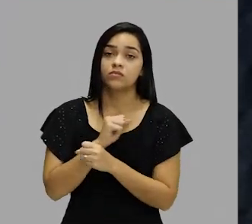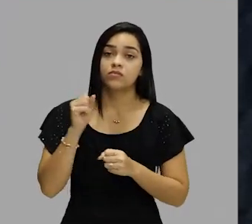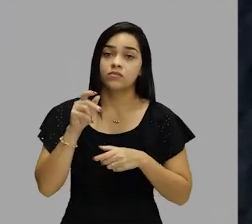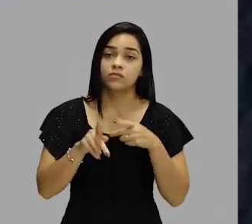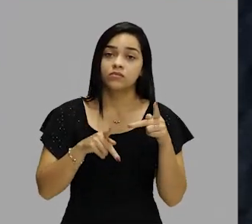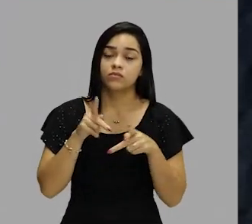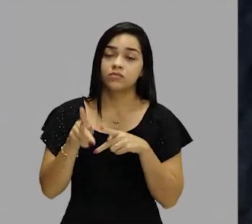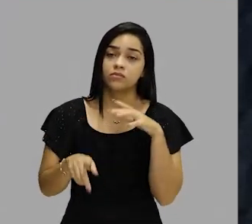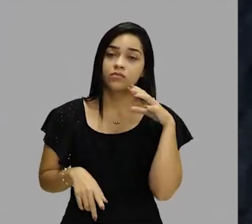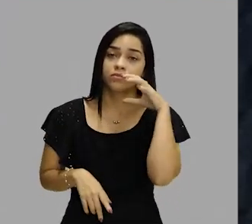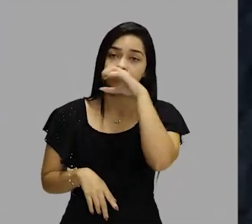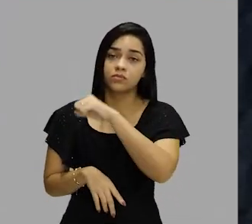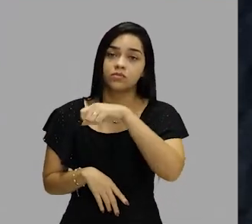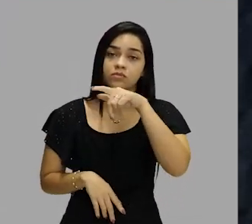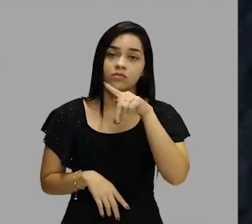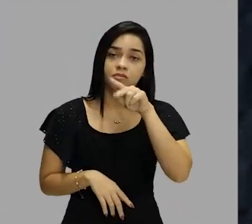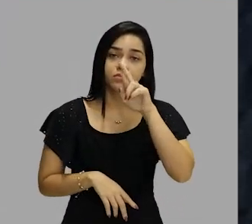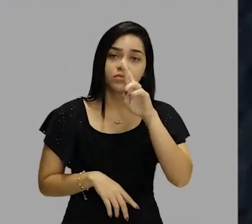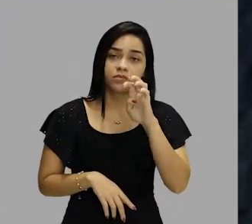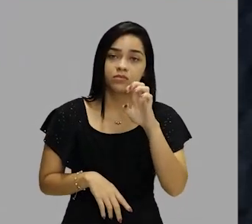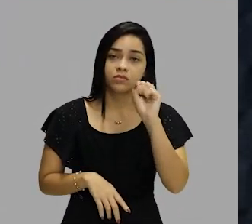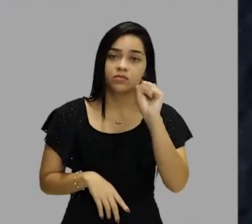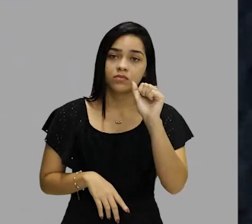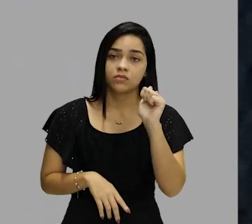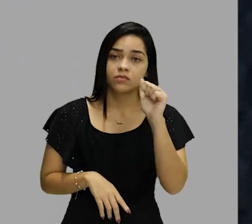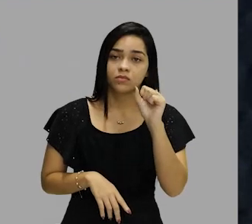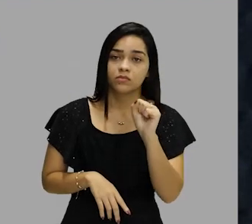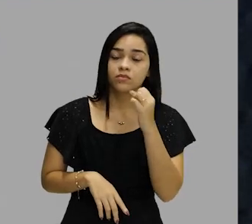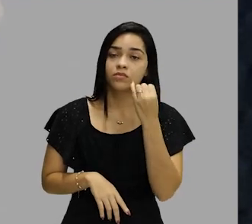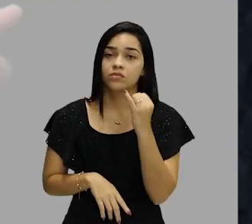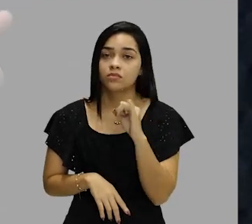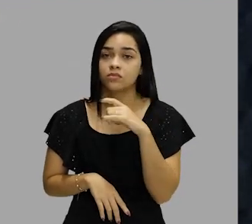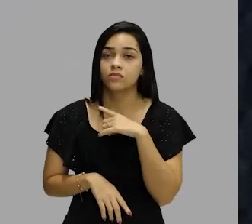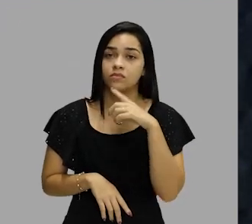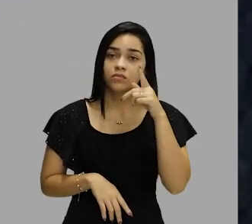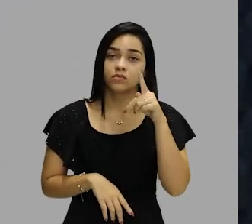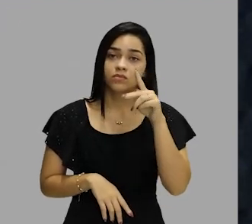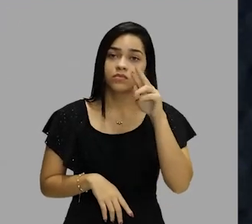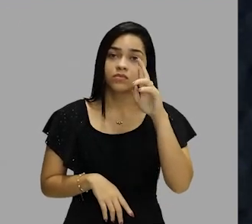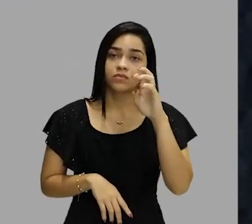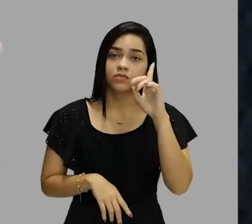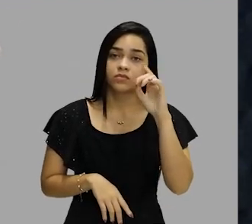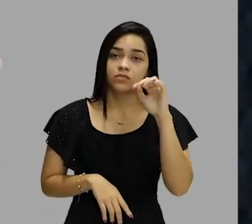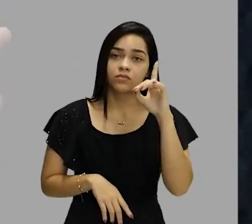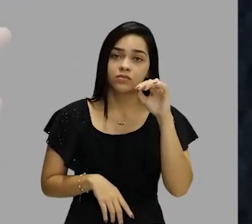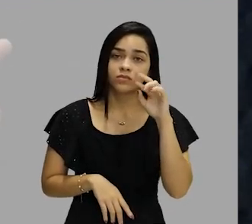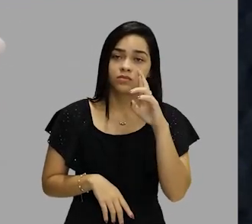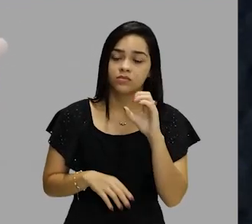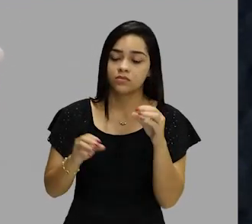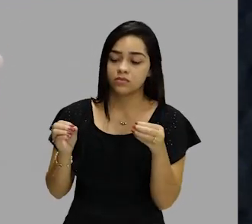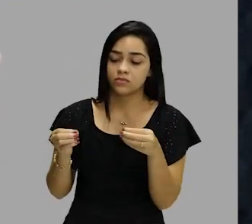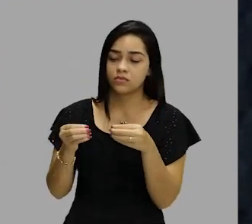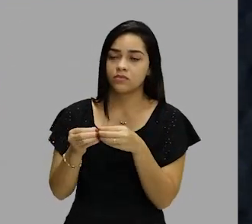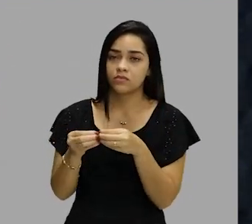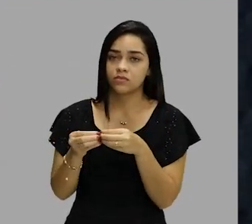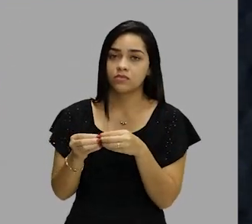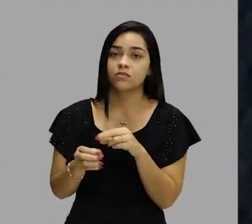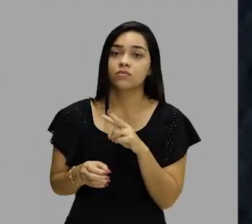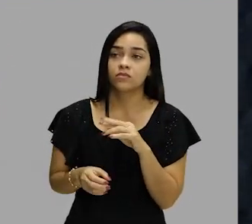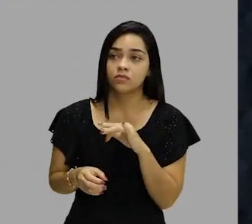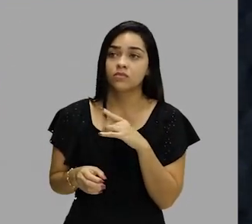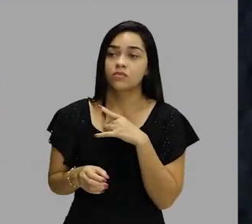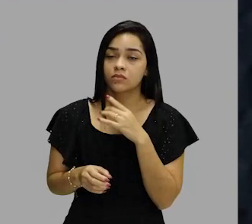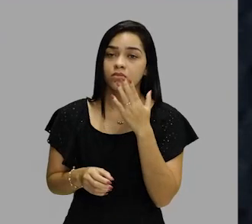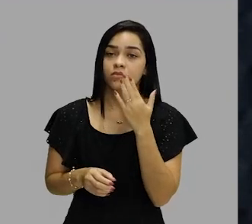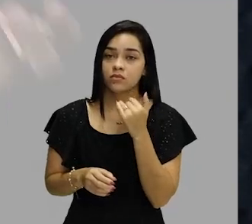população de presas em grande número, se tem predadores próximos a essas presas, vai ter